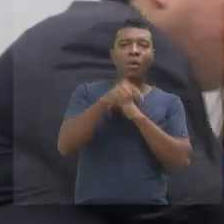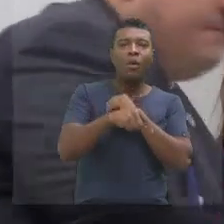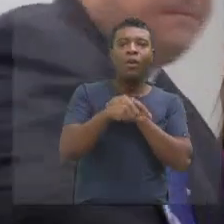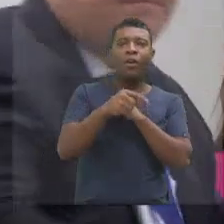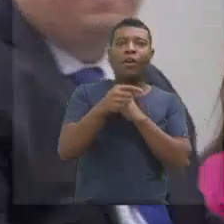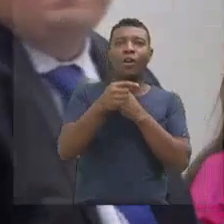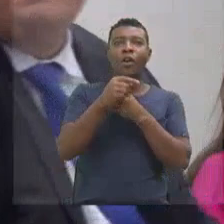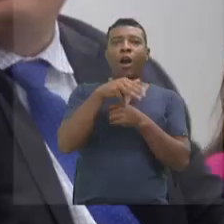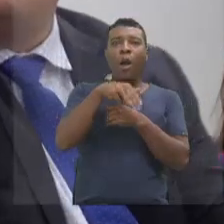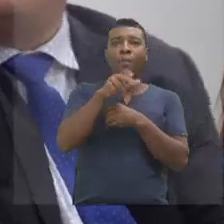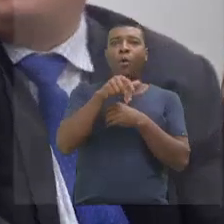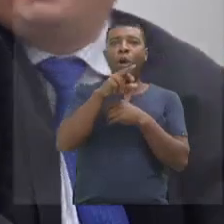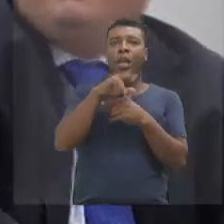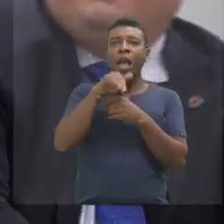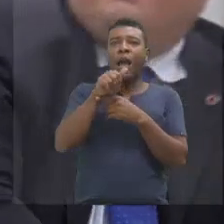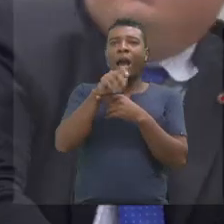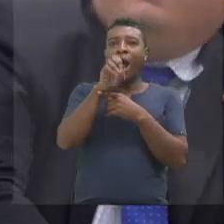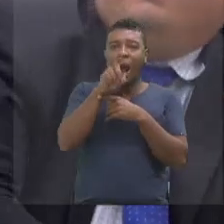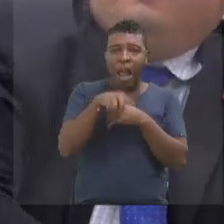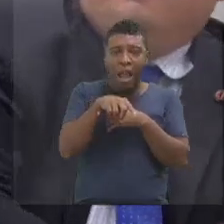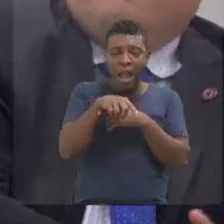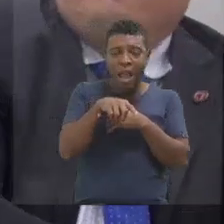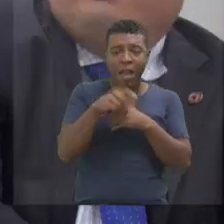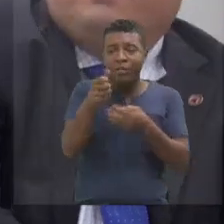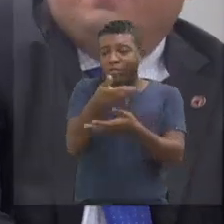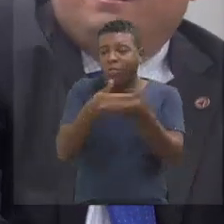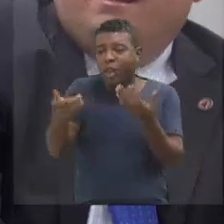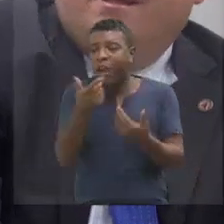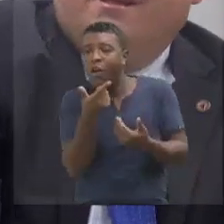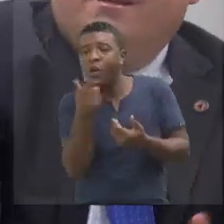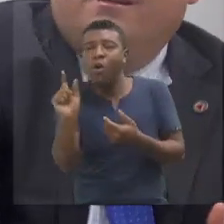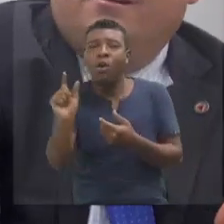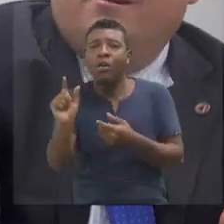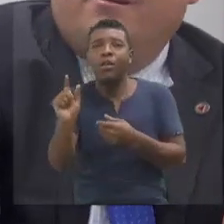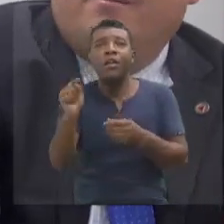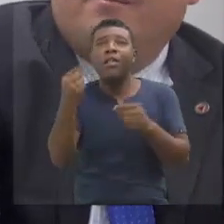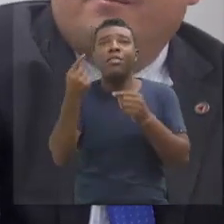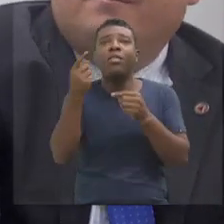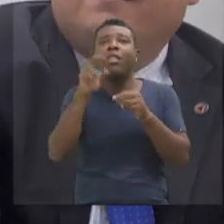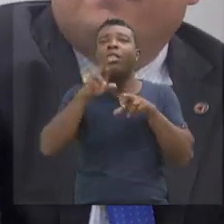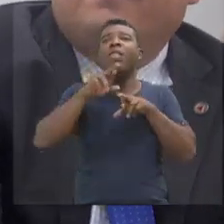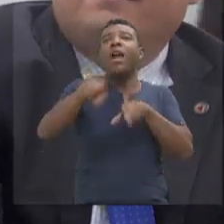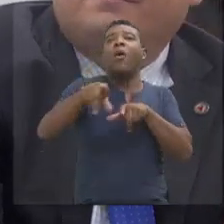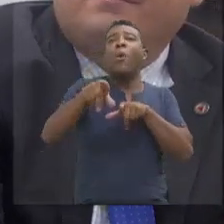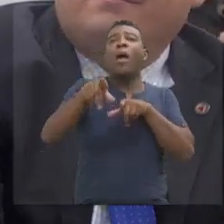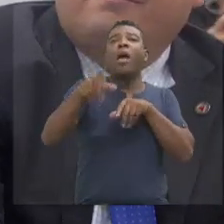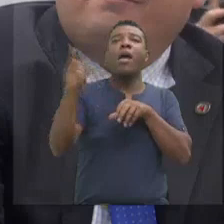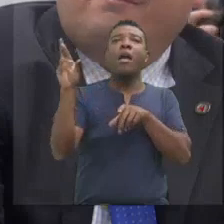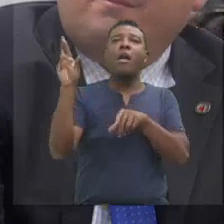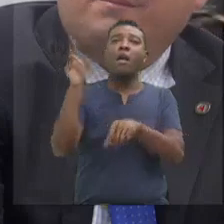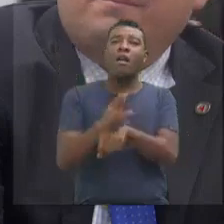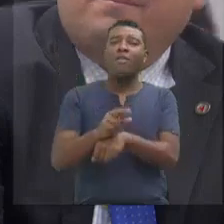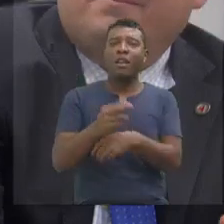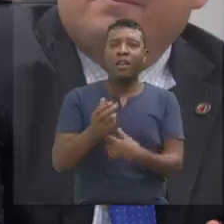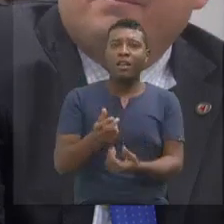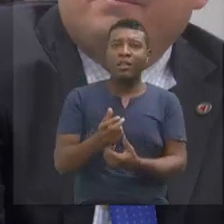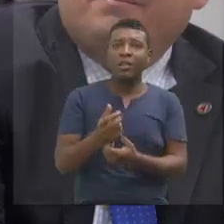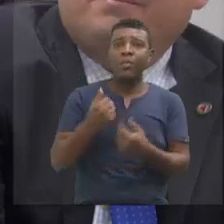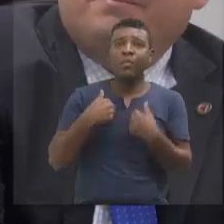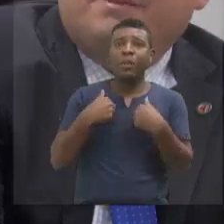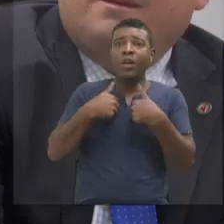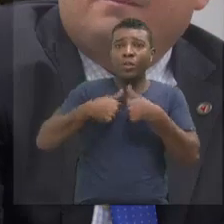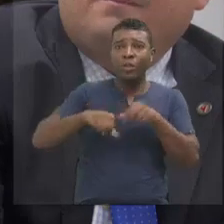eu aqui como Deputado não estou deitado Adriano Alvarenga falando bem